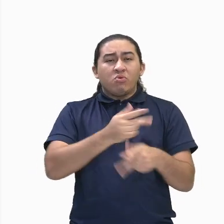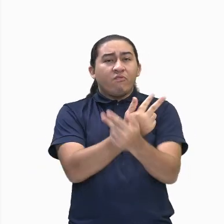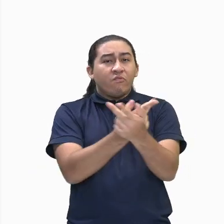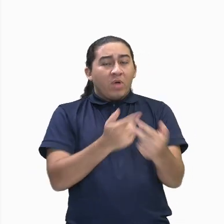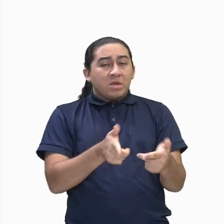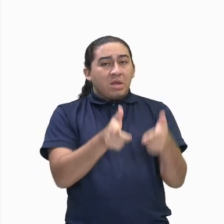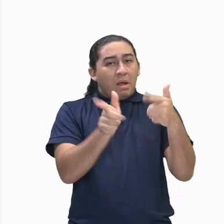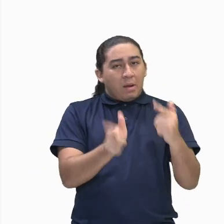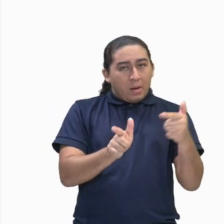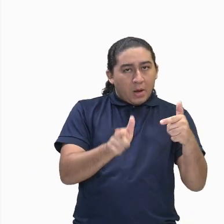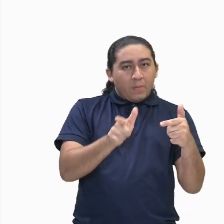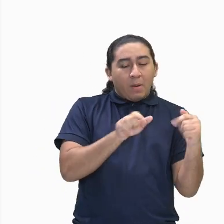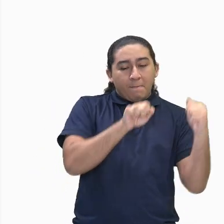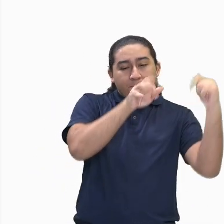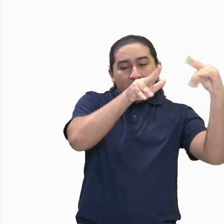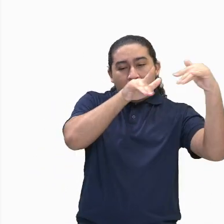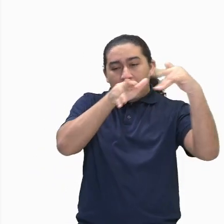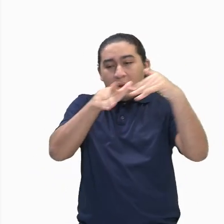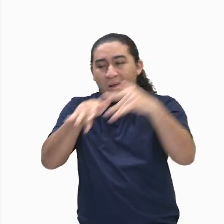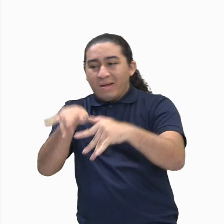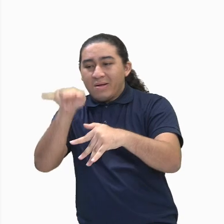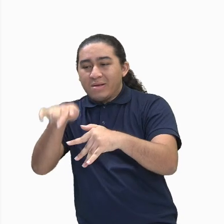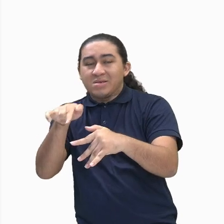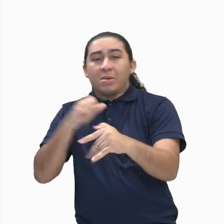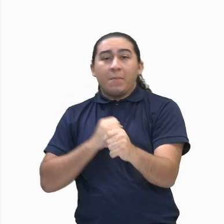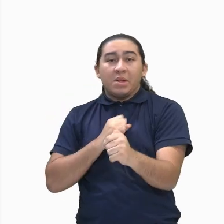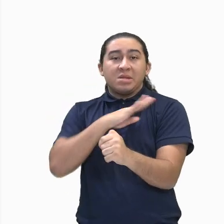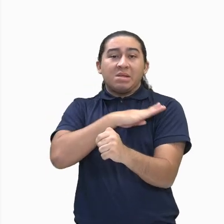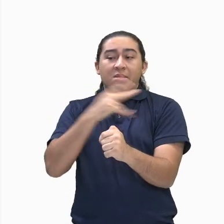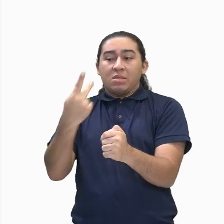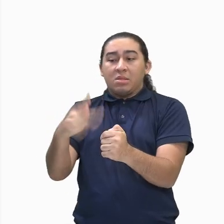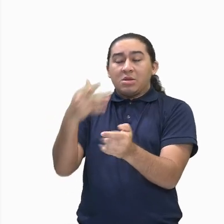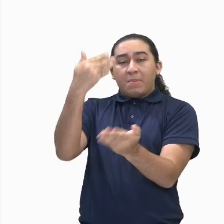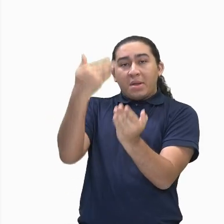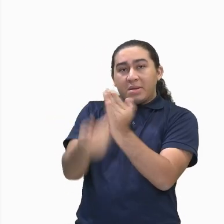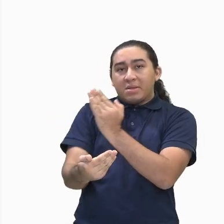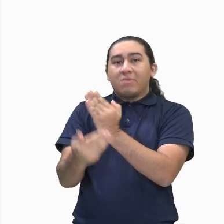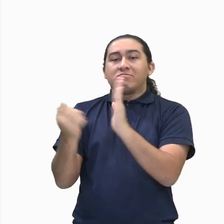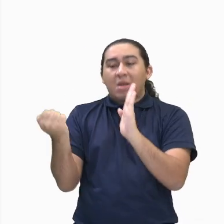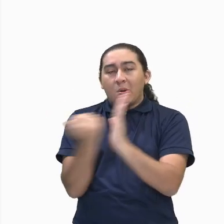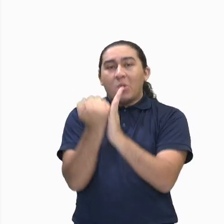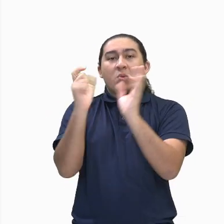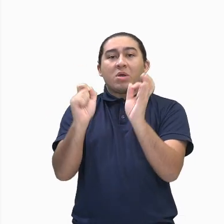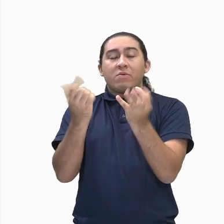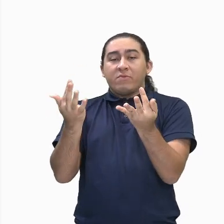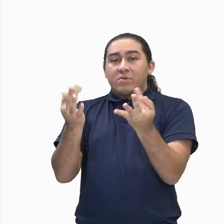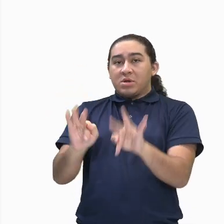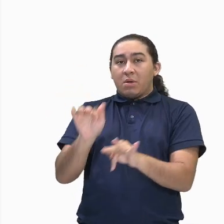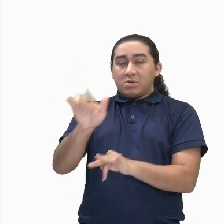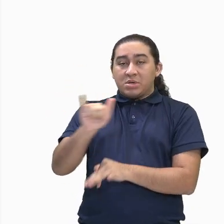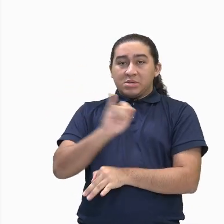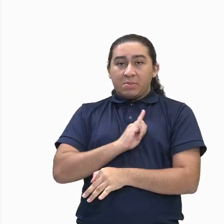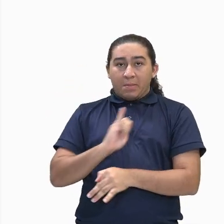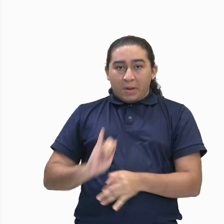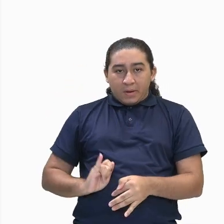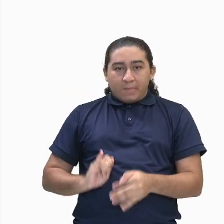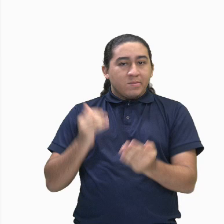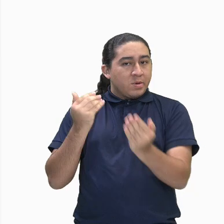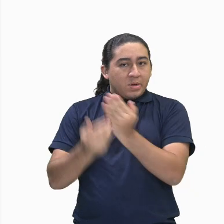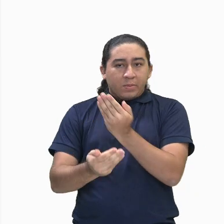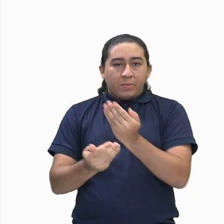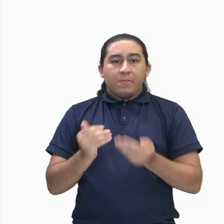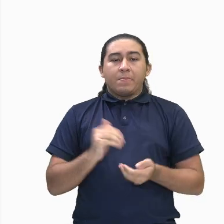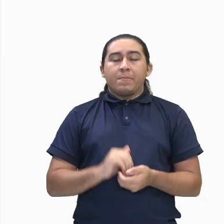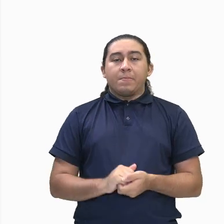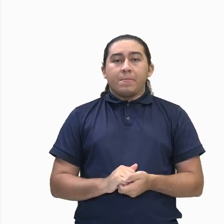o que resultou na derrota das tropas songhais, marcando o fim do Império. Então, a gente já